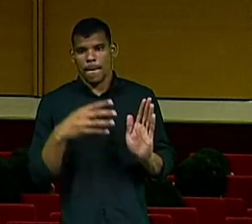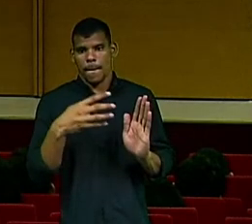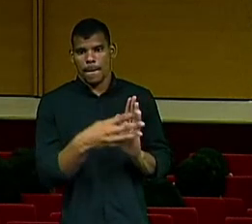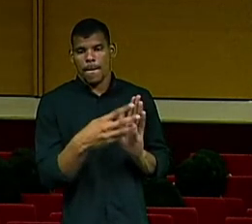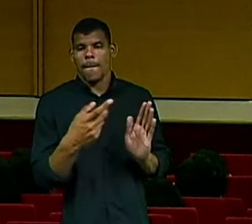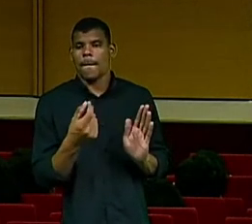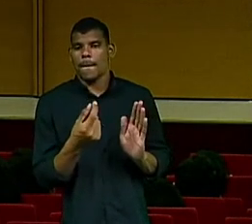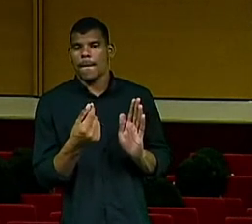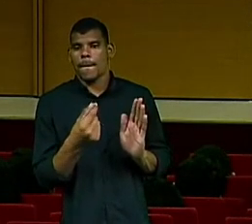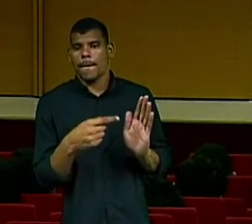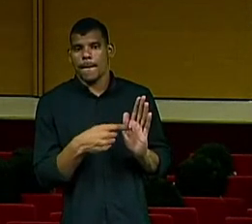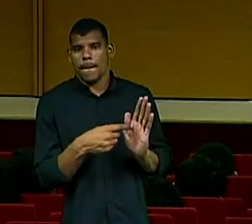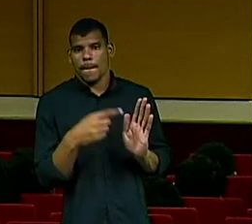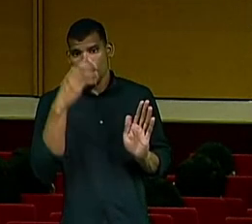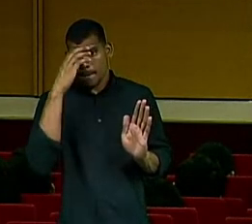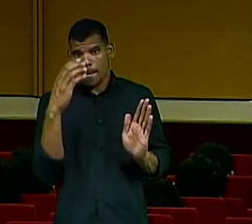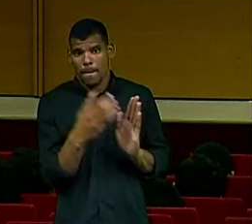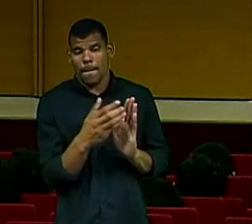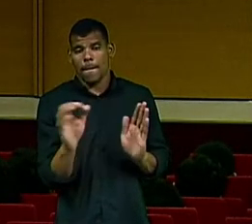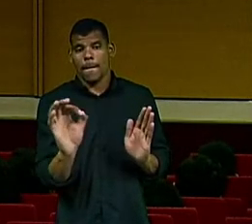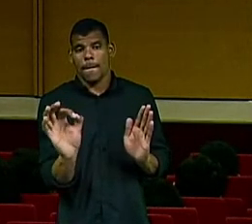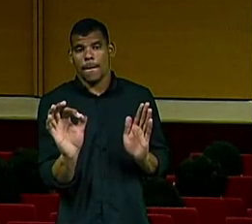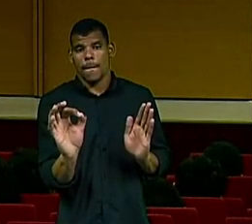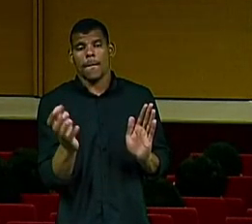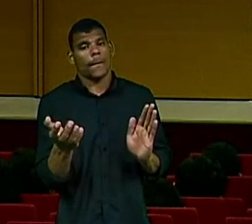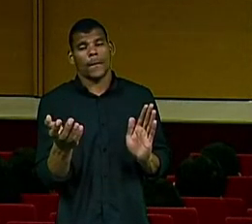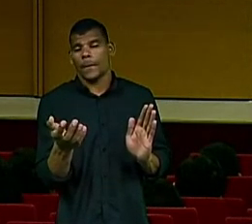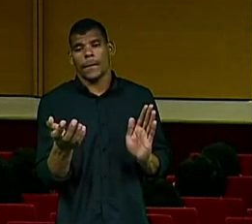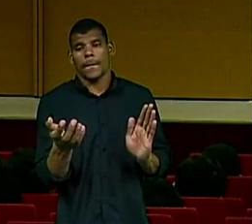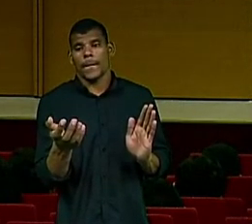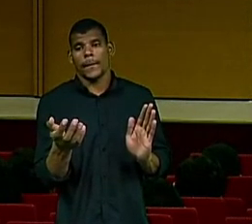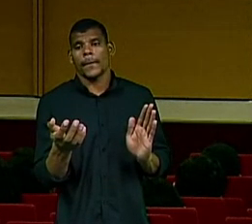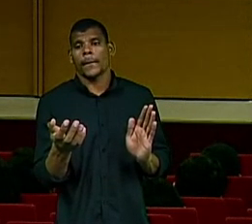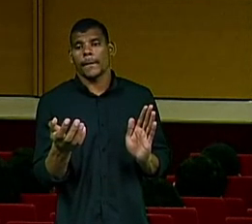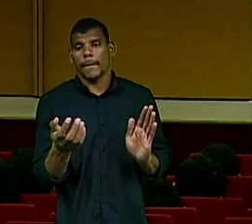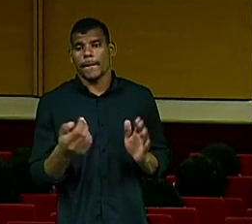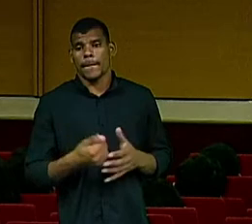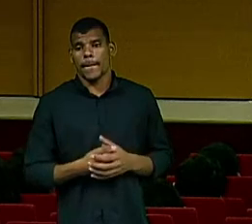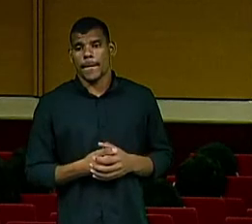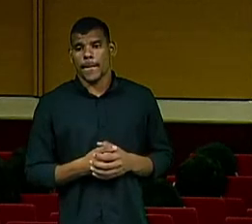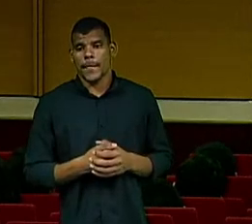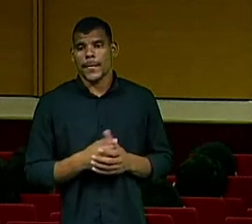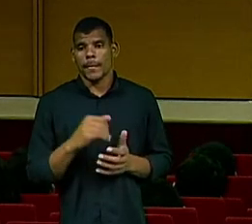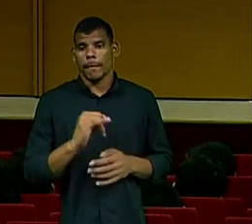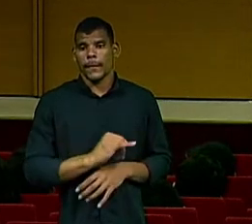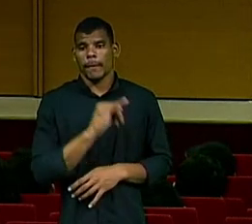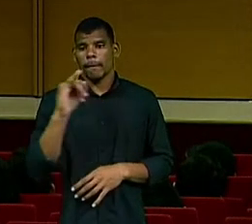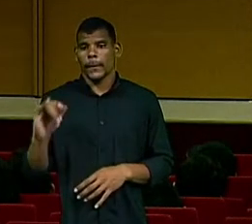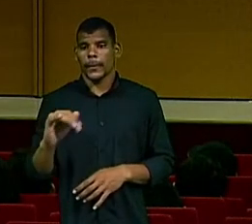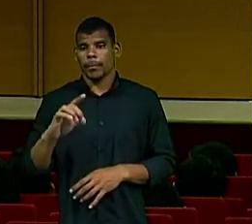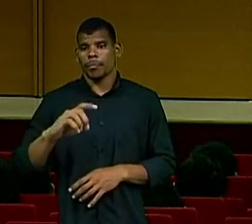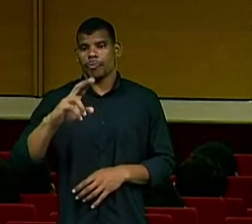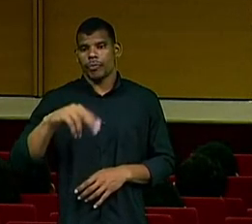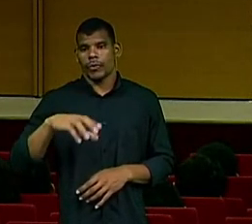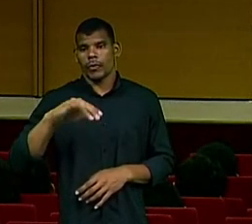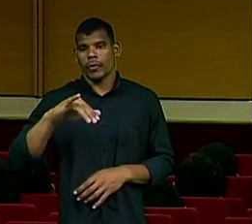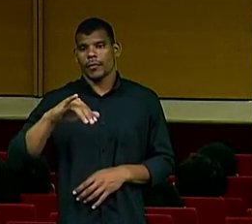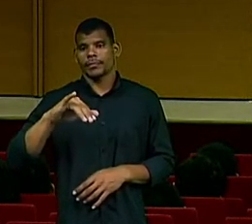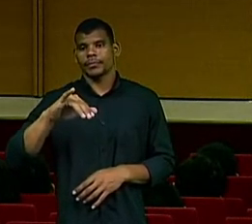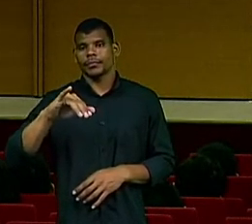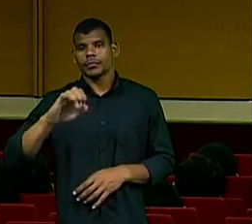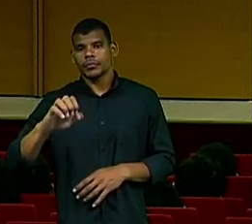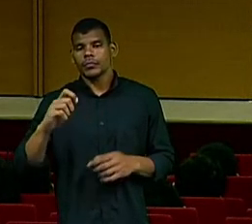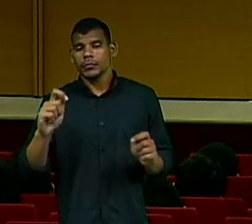ela não se os preços do mercado eles não obedecem a tabela não sei menina olha dentro dos